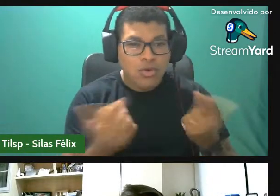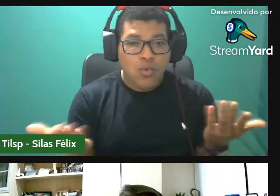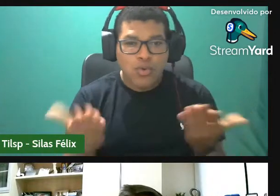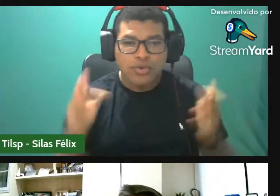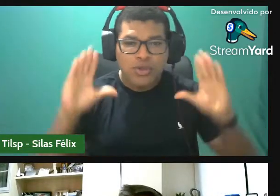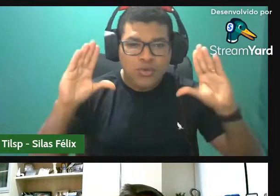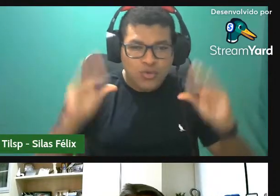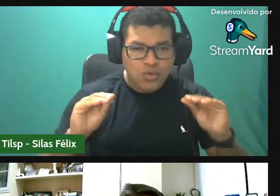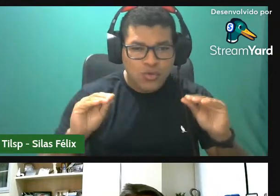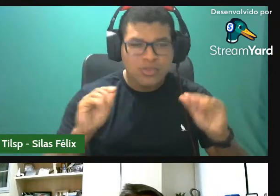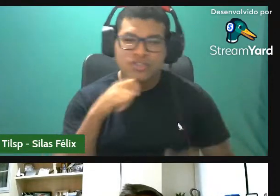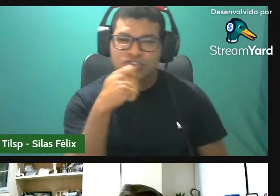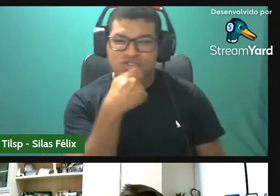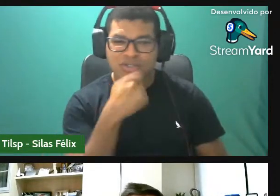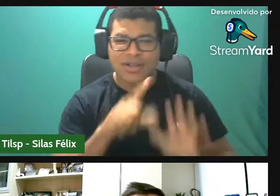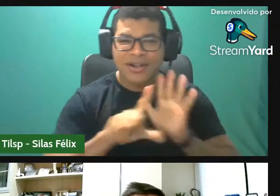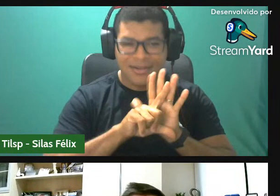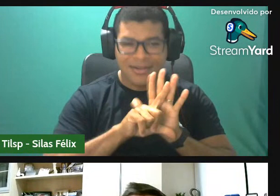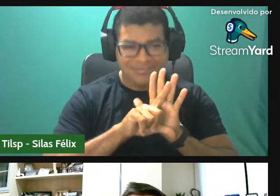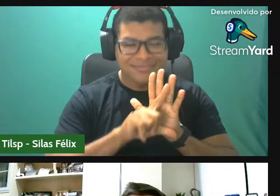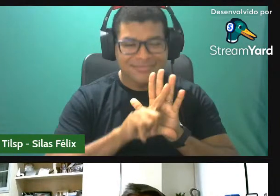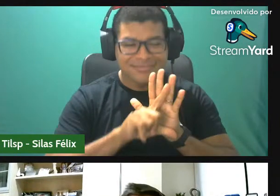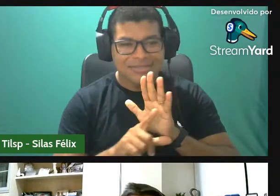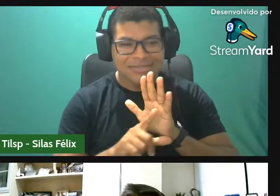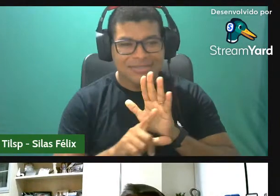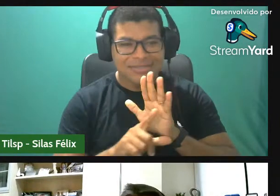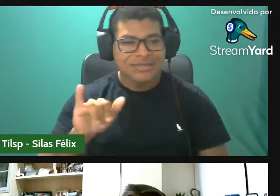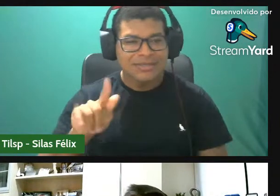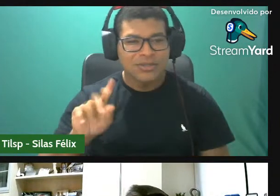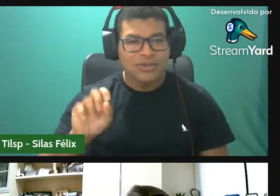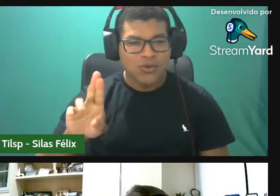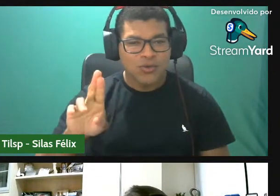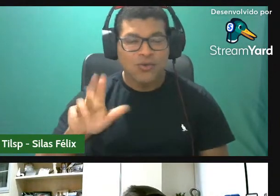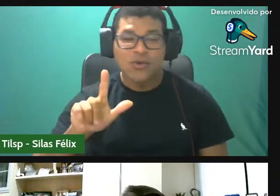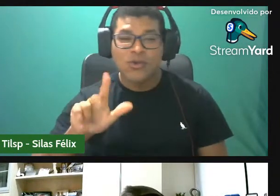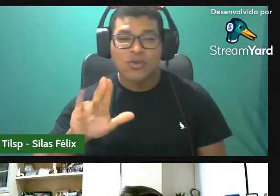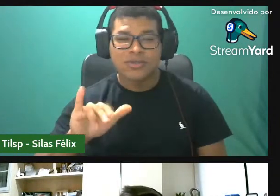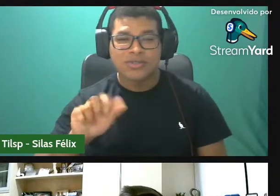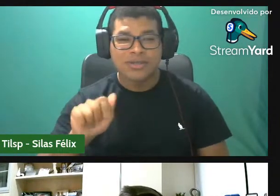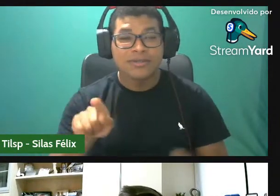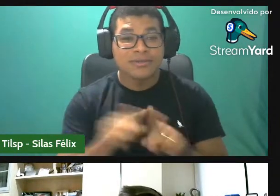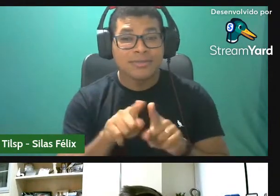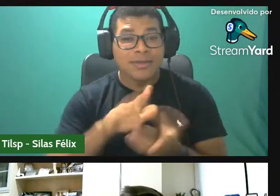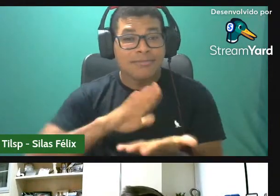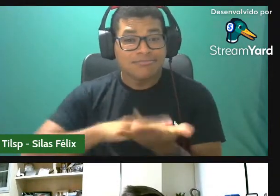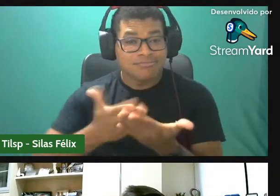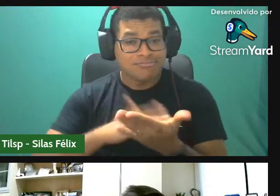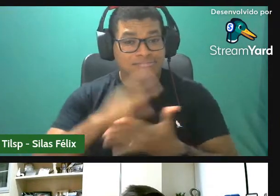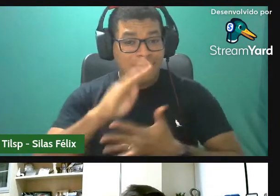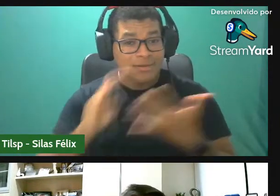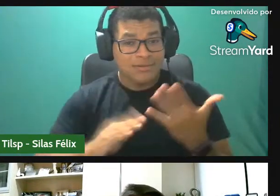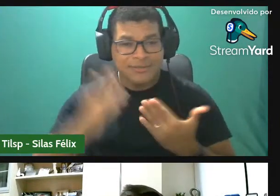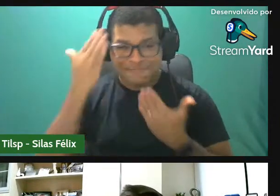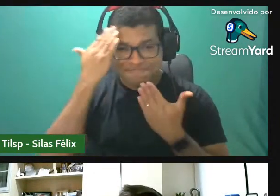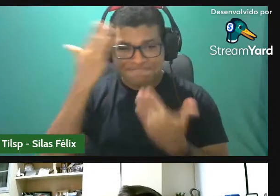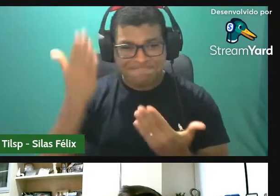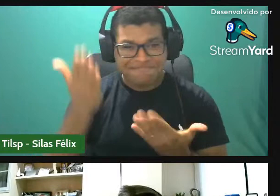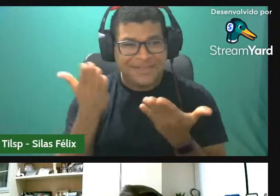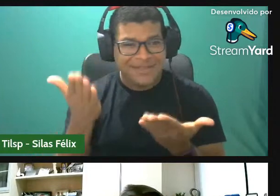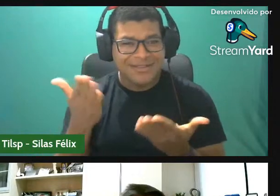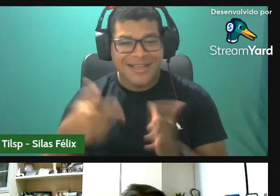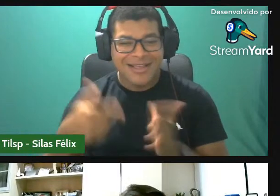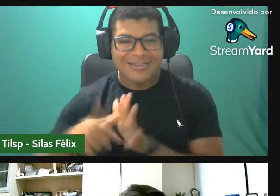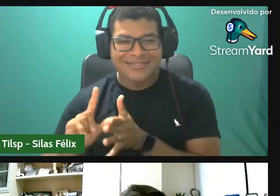Igor, professora Luciana, né? E muito obrigado também aos intérpretes aí de Libras, como eu estava comentando